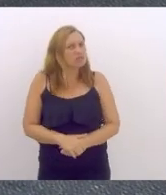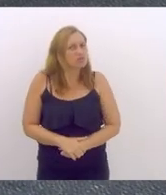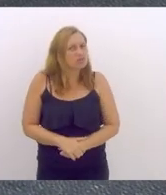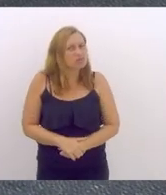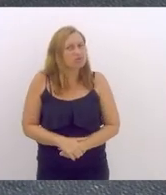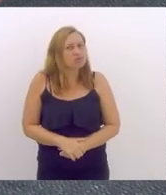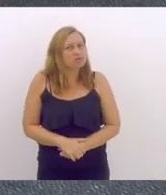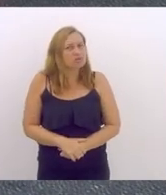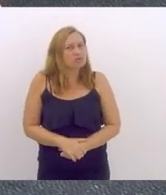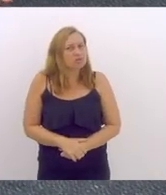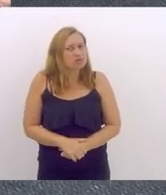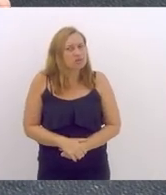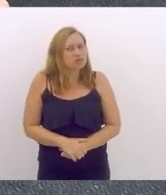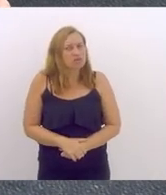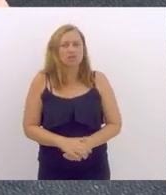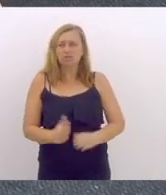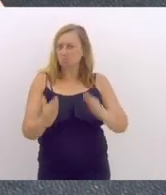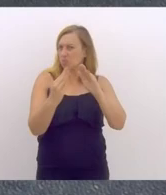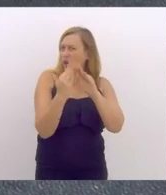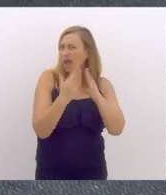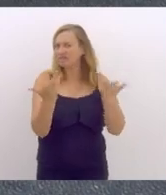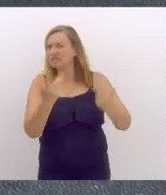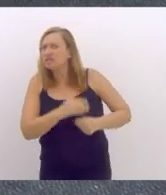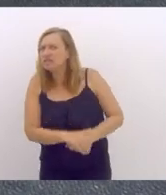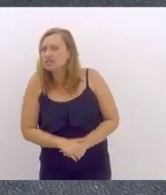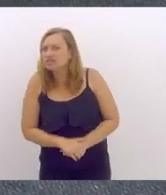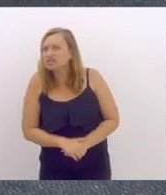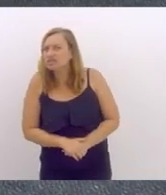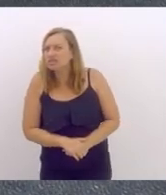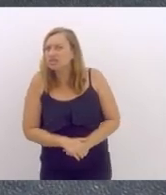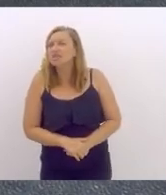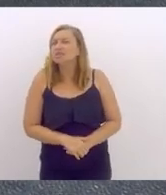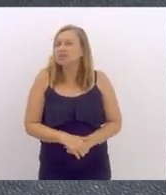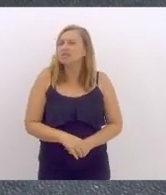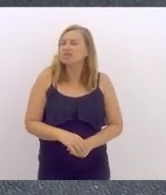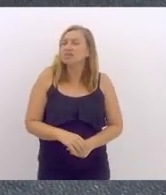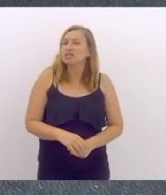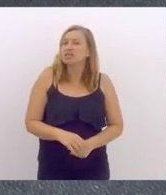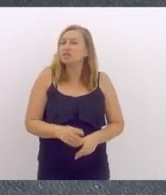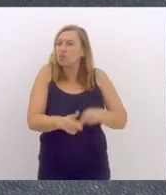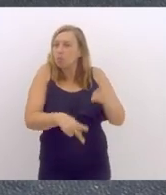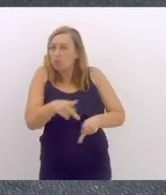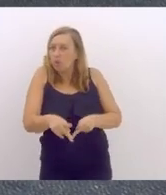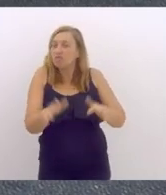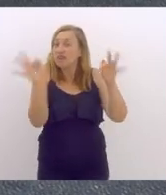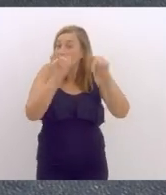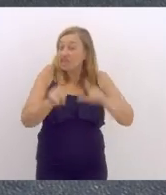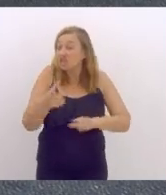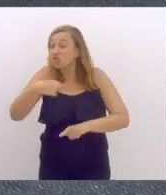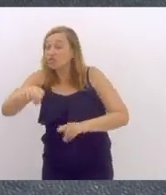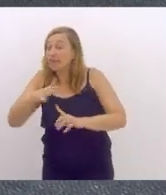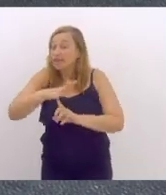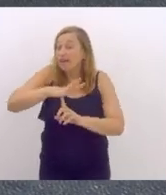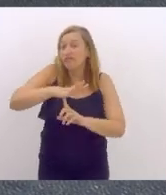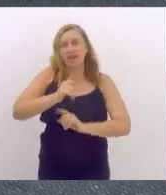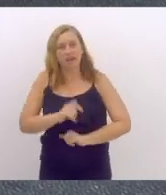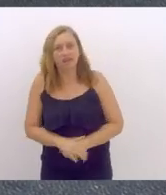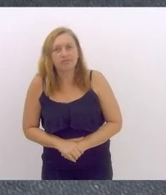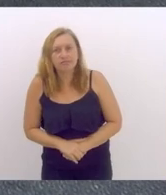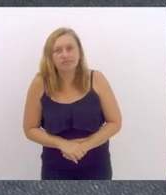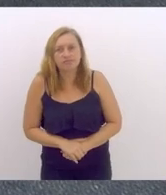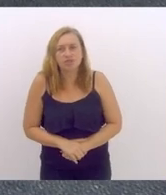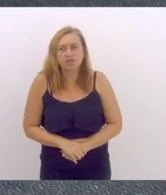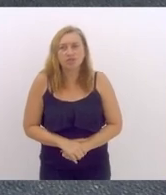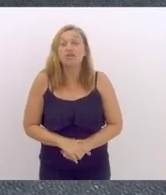a acomodações em termos de moradia será que esse pessoal tá satisfeito quando vai na feira e